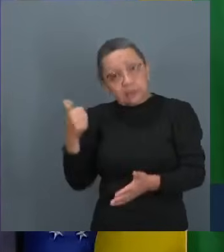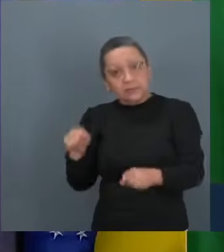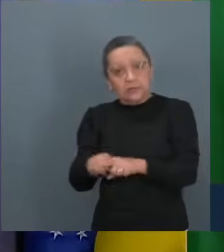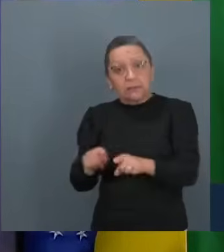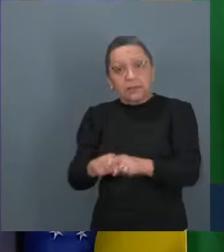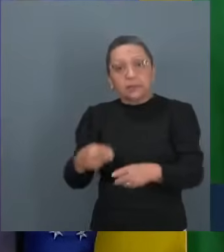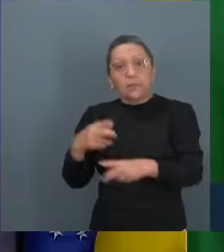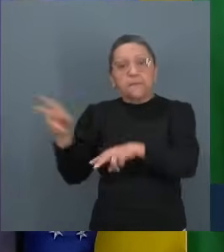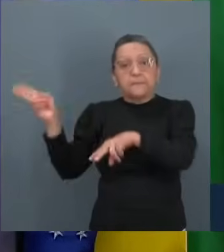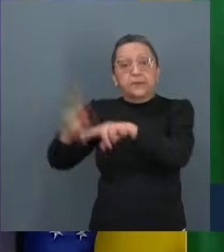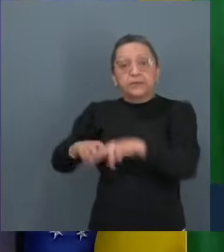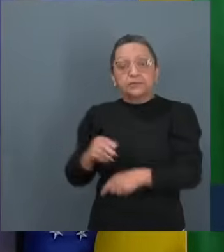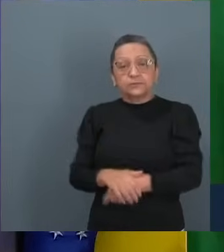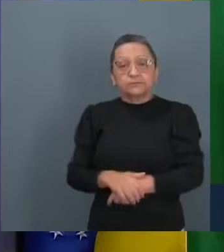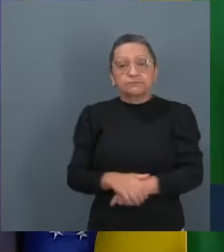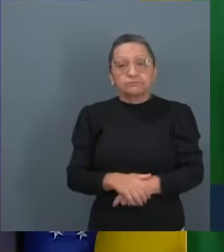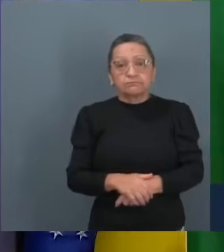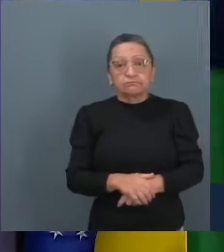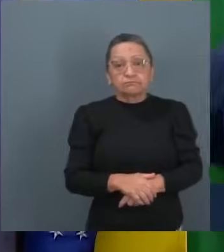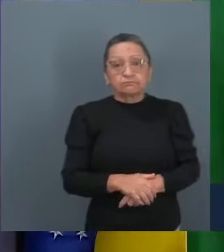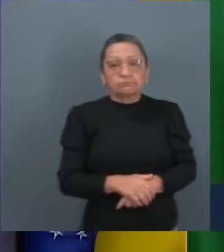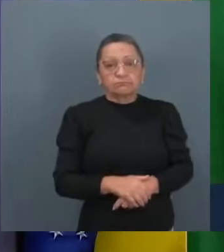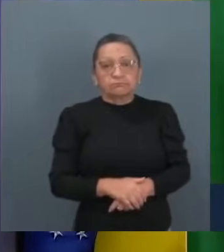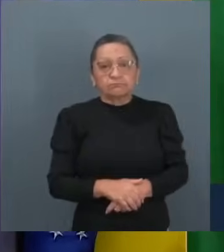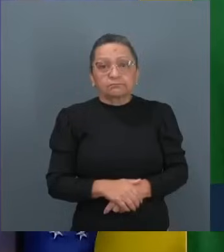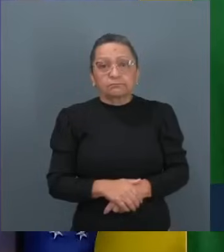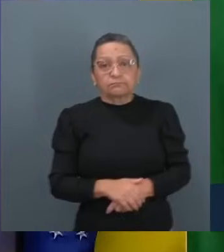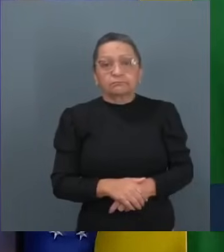Não estão dando direito à defesa, ao contraditório,